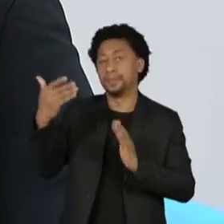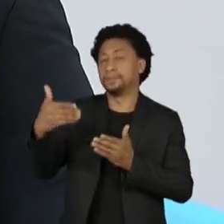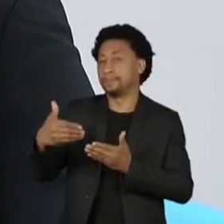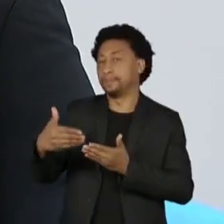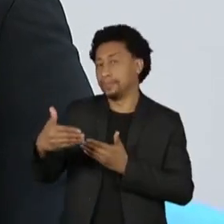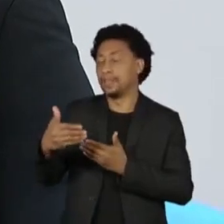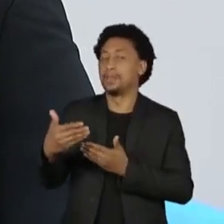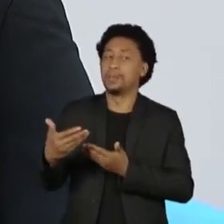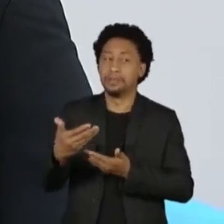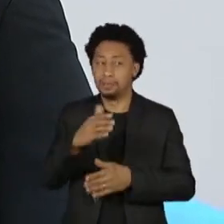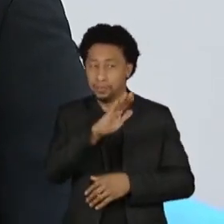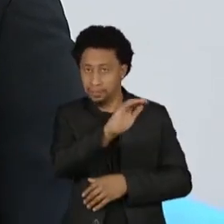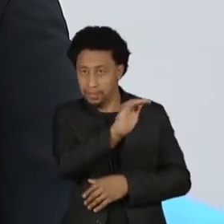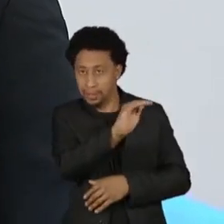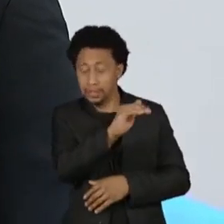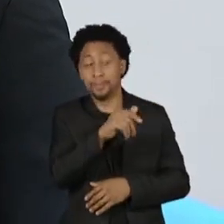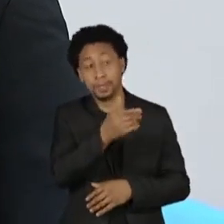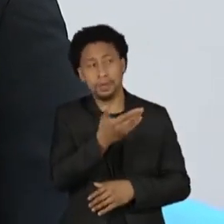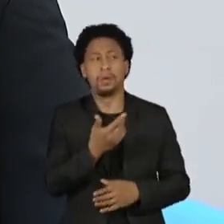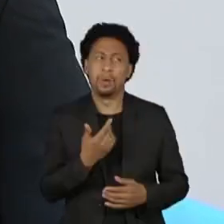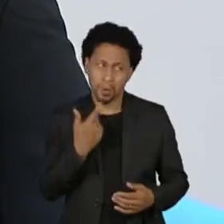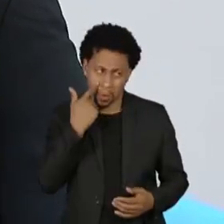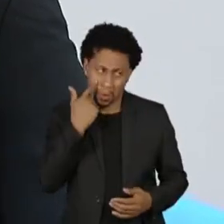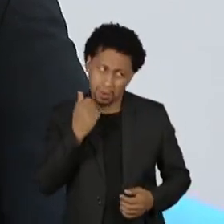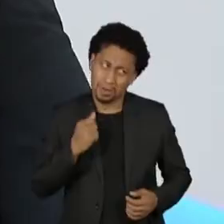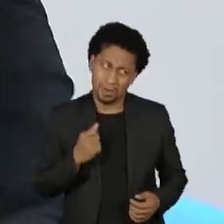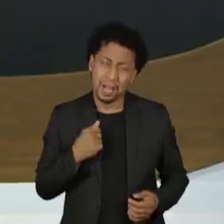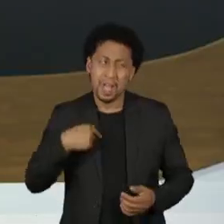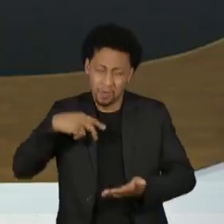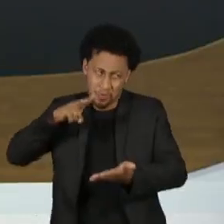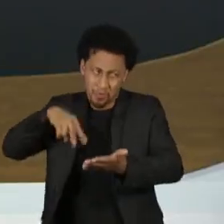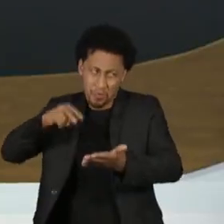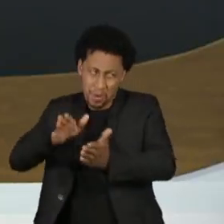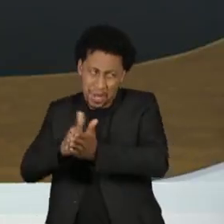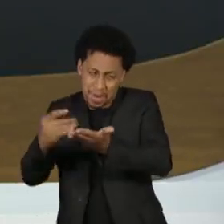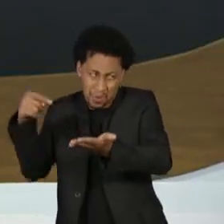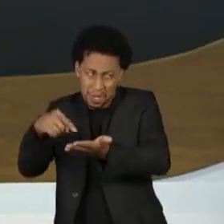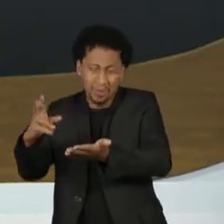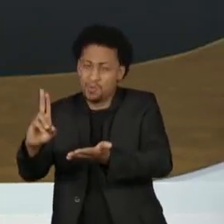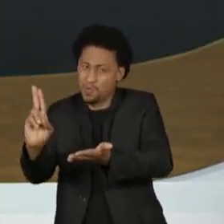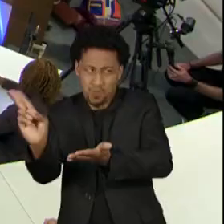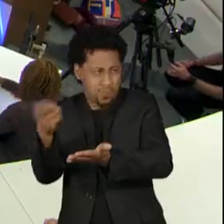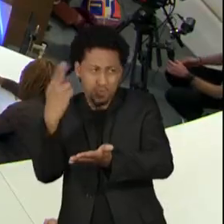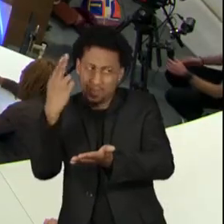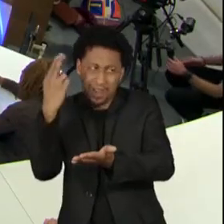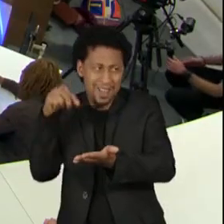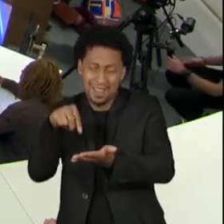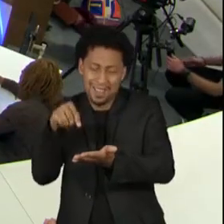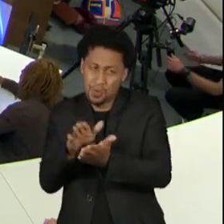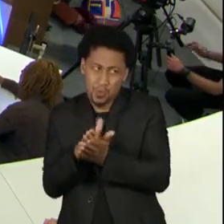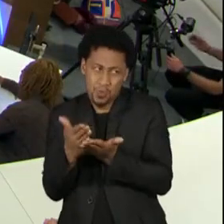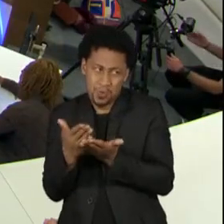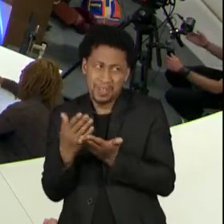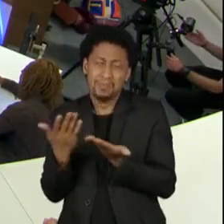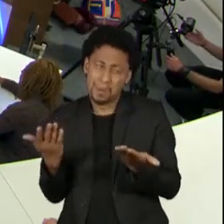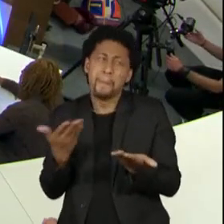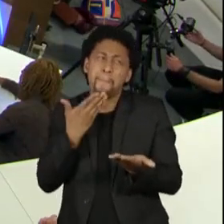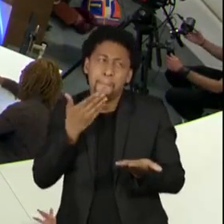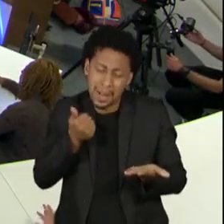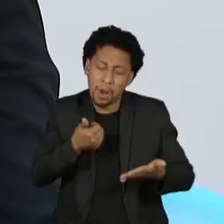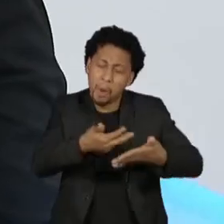eu falei Wagner olha só eu não vou ler aquele livro do Mário Cara não vai dar tempo Vai dar tempo então assim vamos